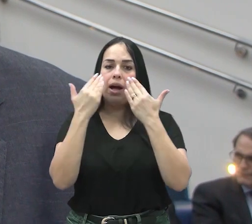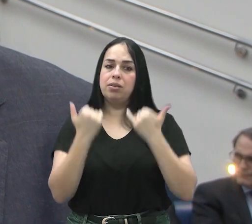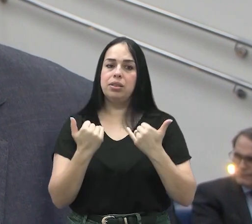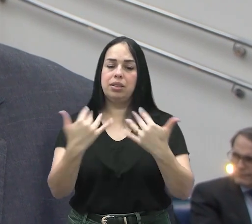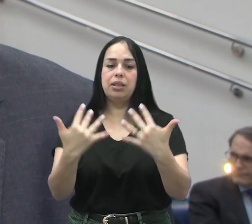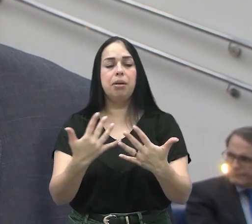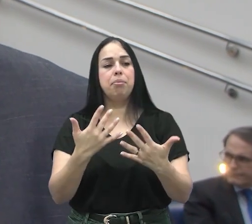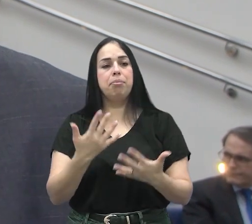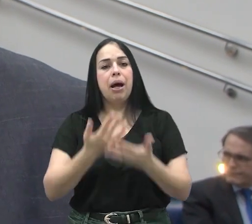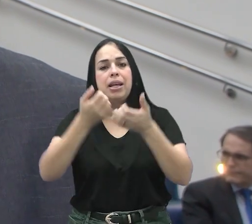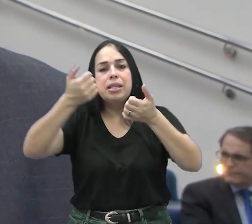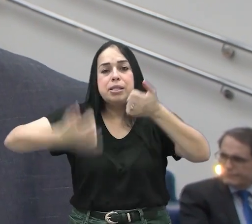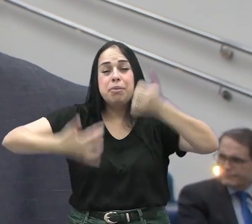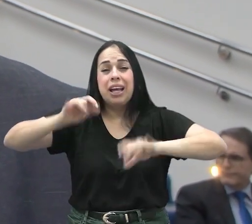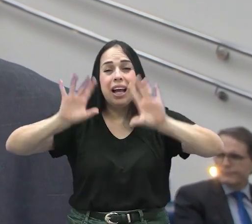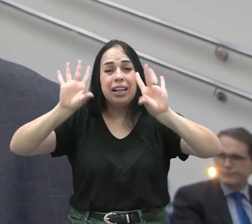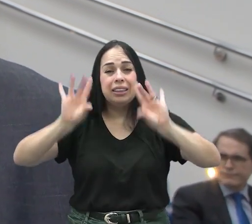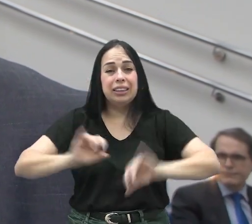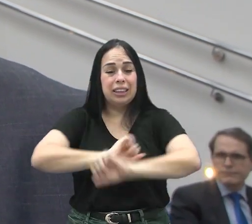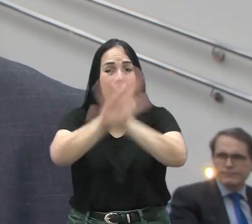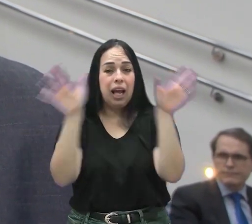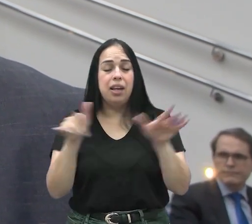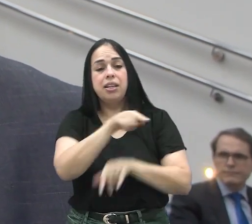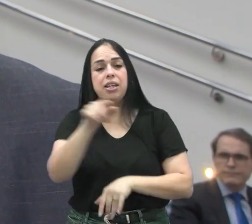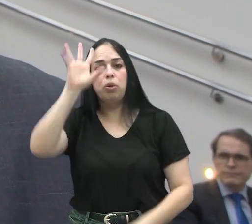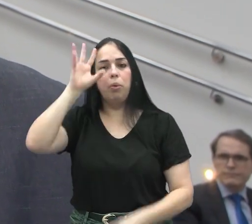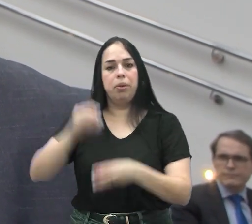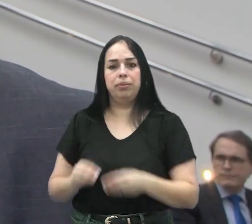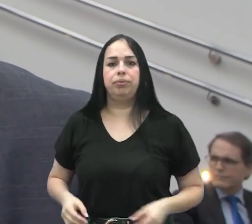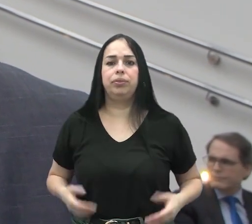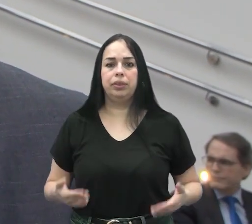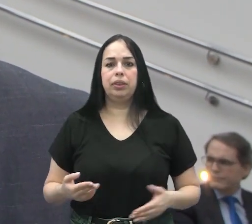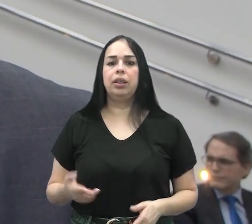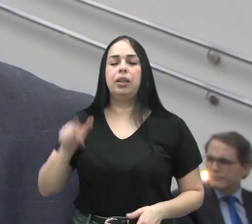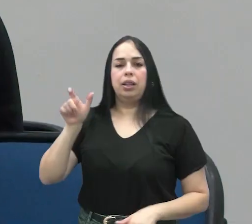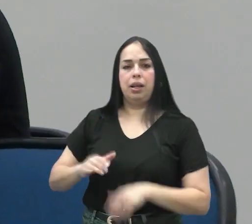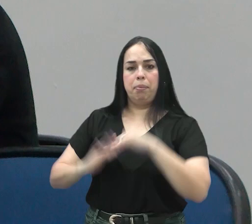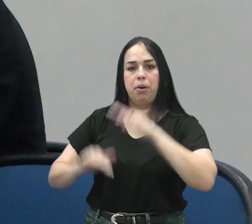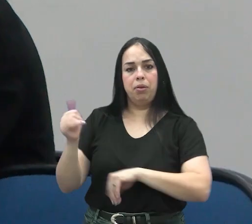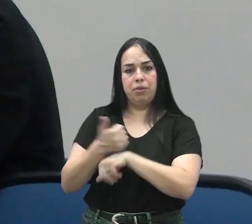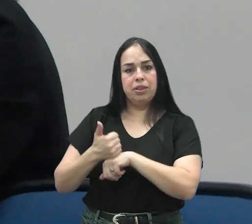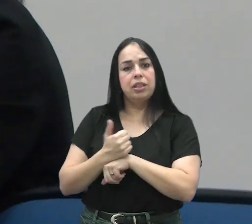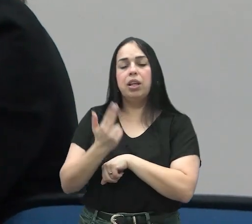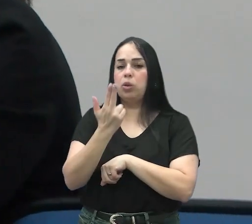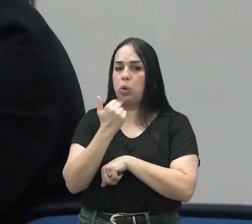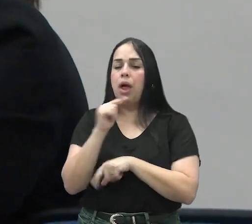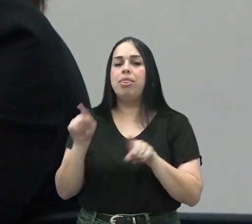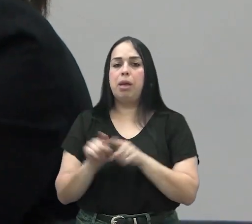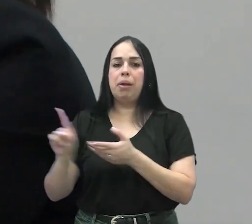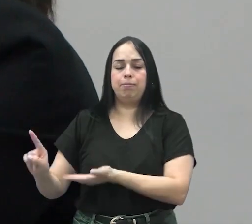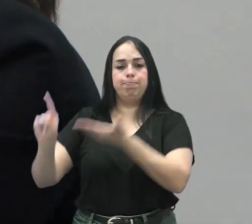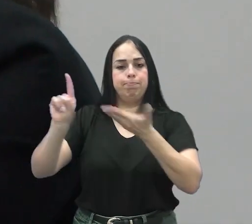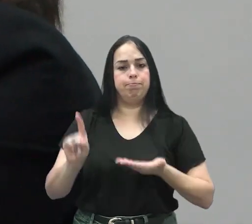essa audiência pública é para que as pessoas tomem conhecimento do projeto e qual o objetivo do projeto para nós. A nutricionista Ana Lúcia